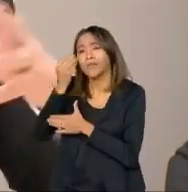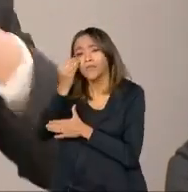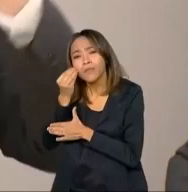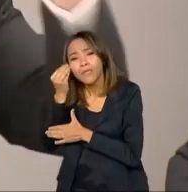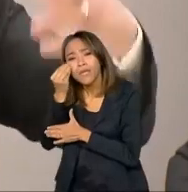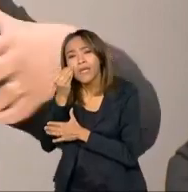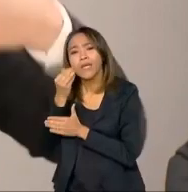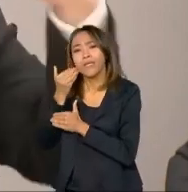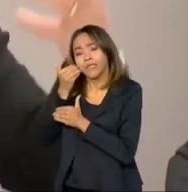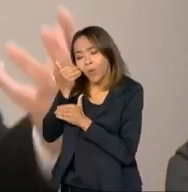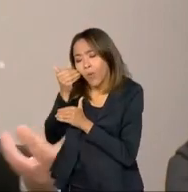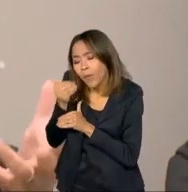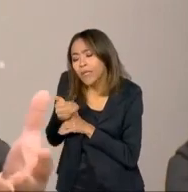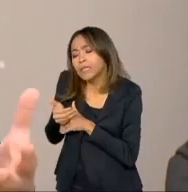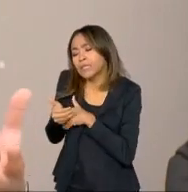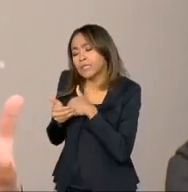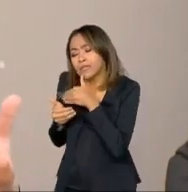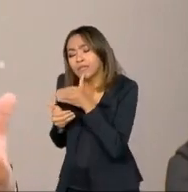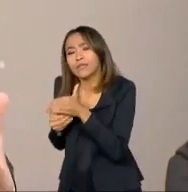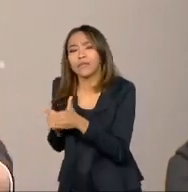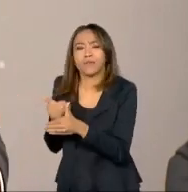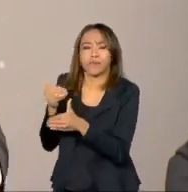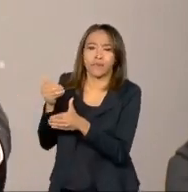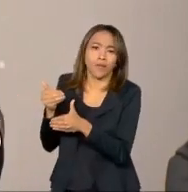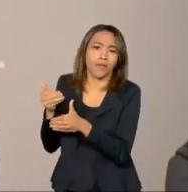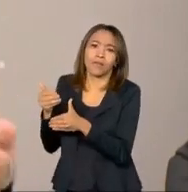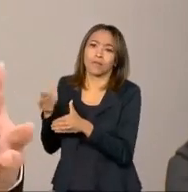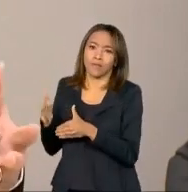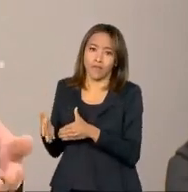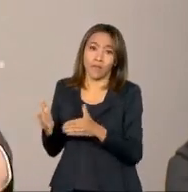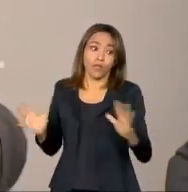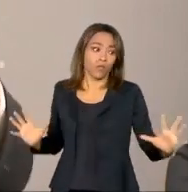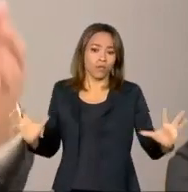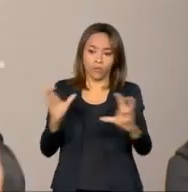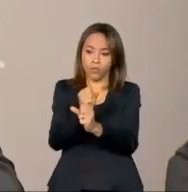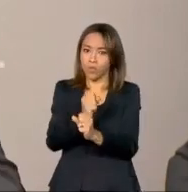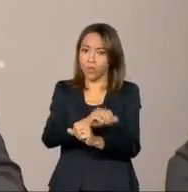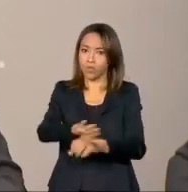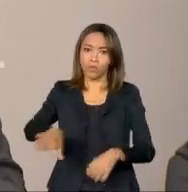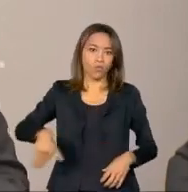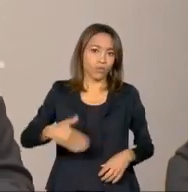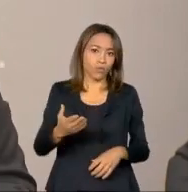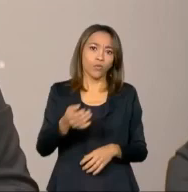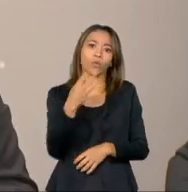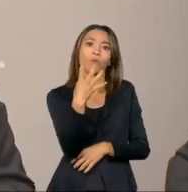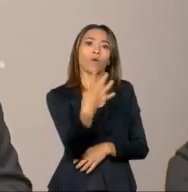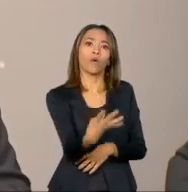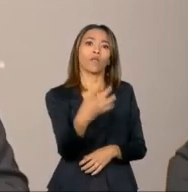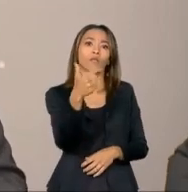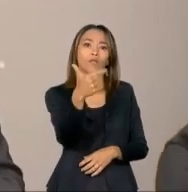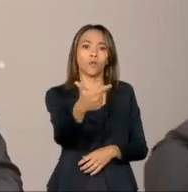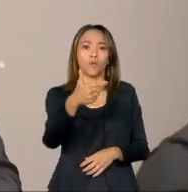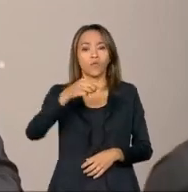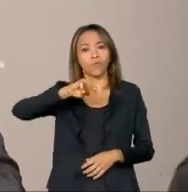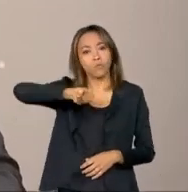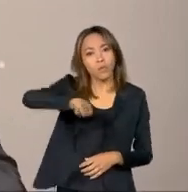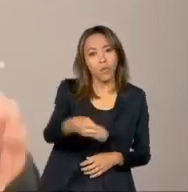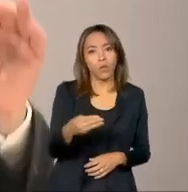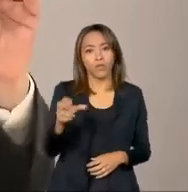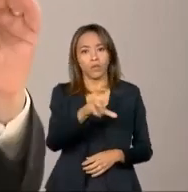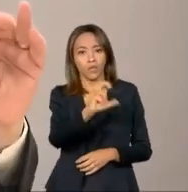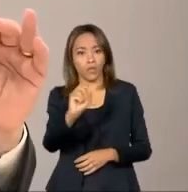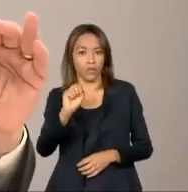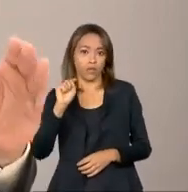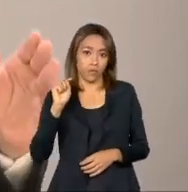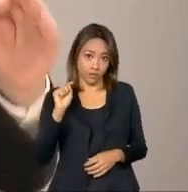não estão nem na lista de ninguém, né? Então, somando, você tem 42 milhões e meio de pessoas. Mas